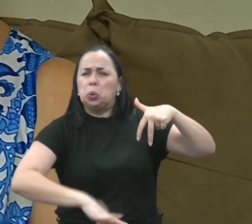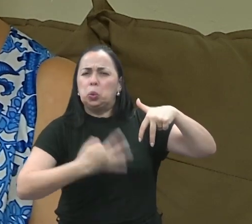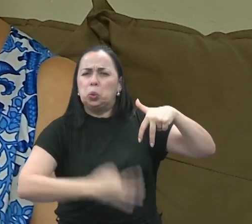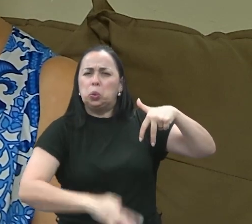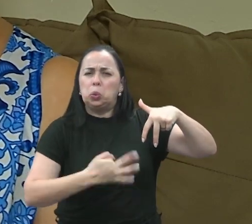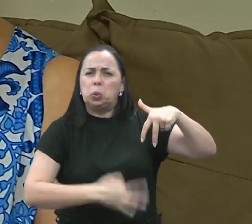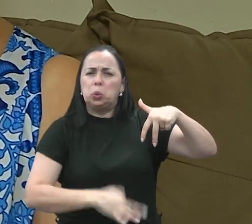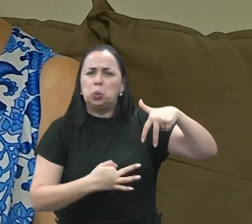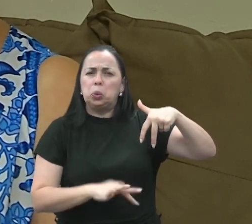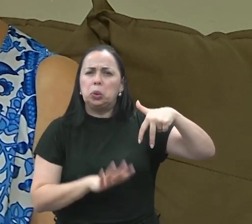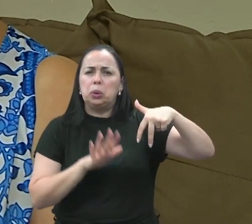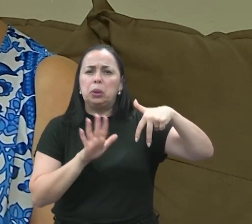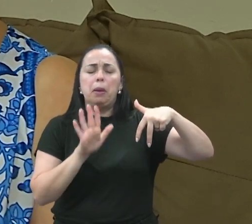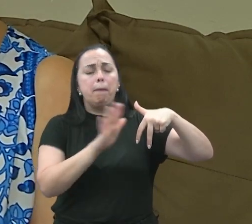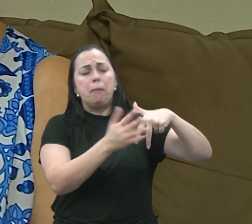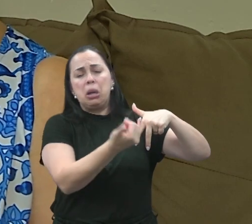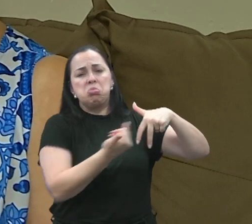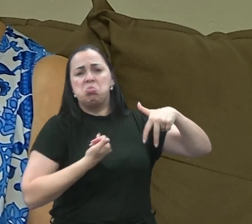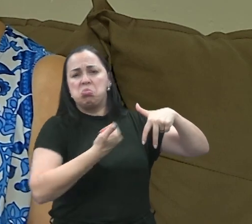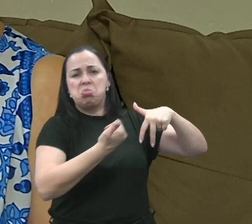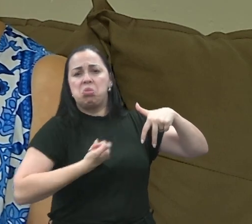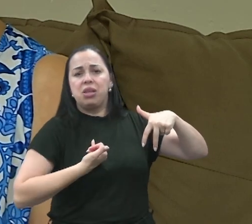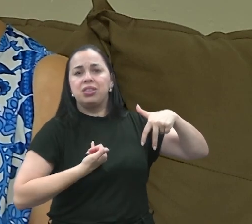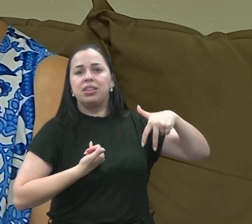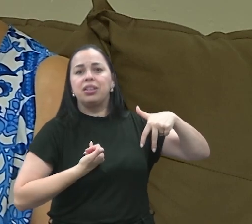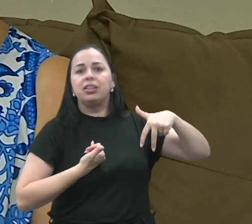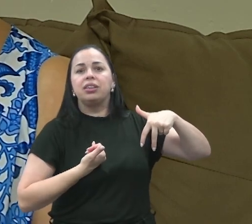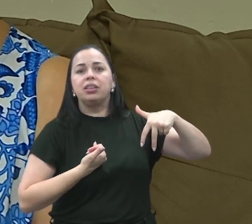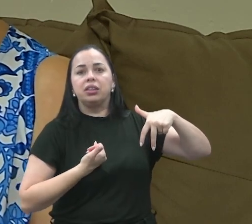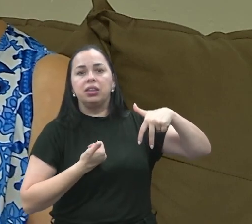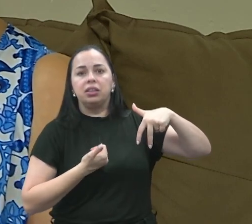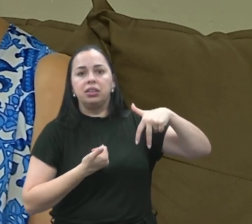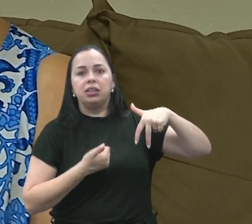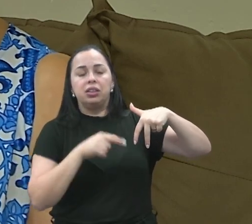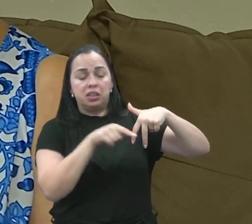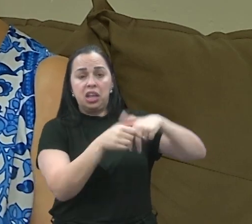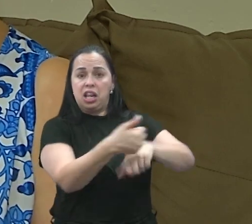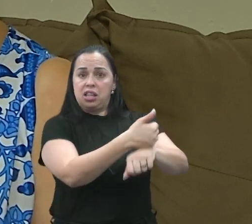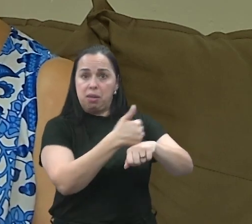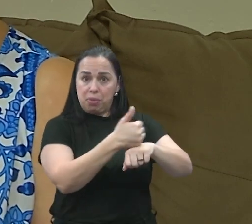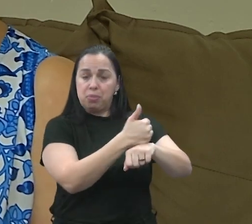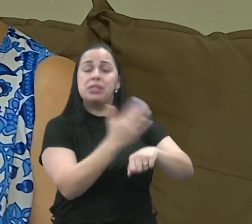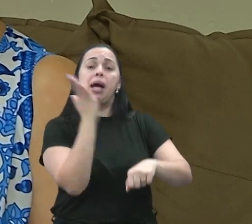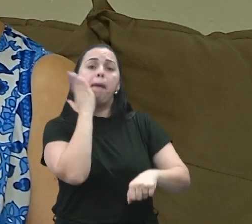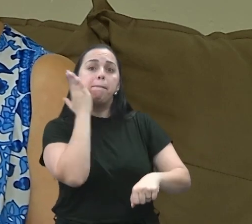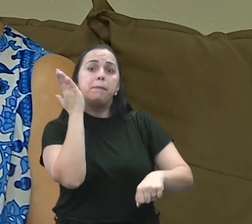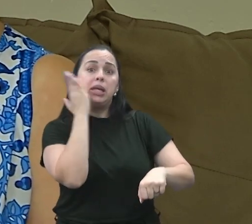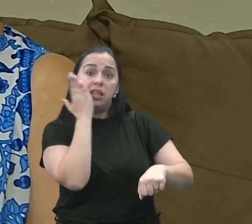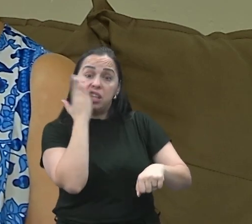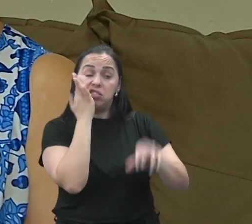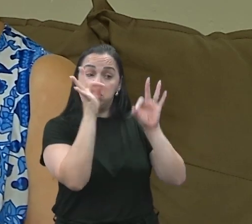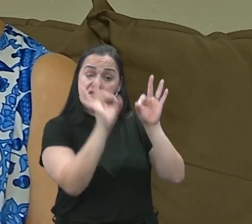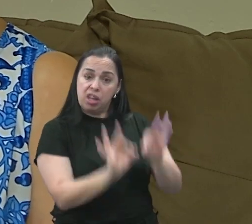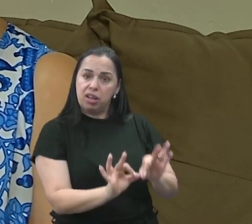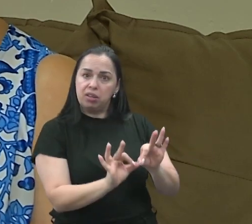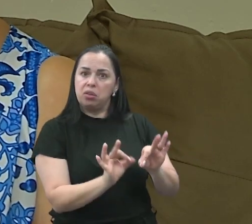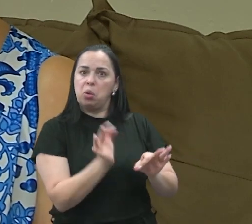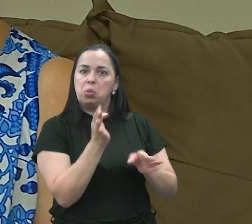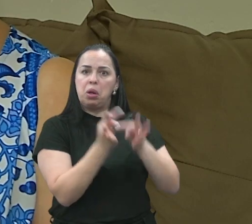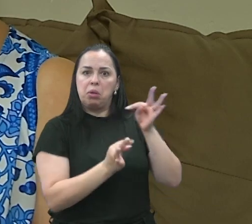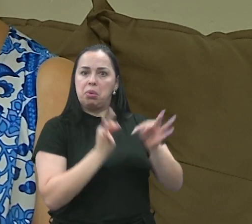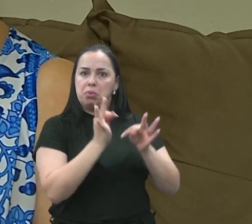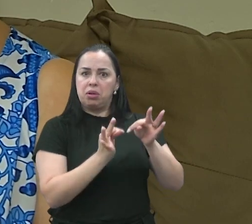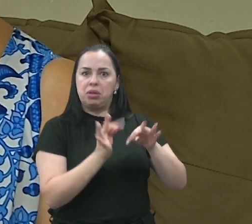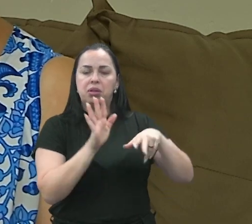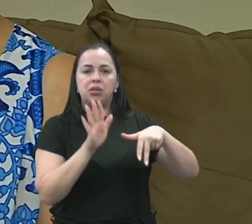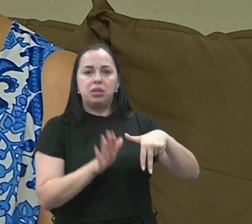vento, mas os neuros falaram para mim que eles eram profissionais, sabiam o que estava fazendo e que eu não